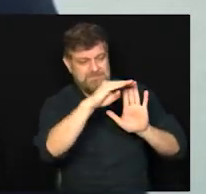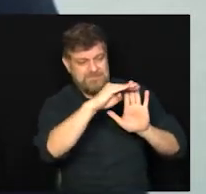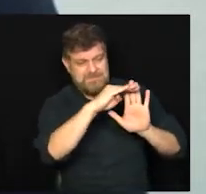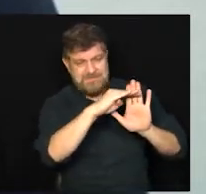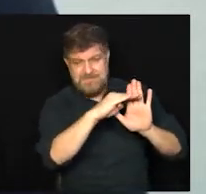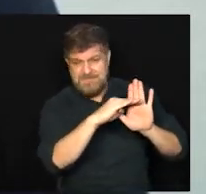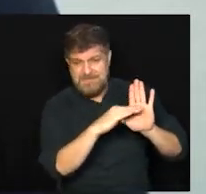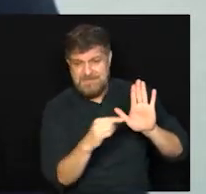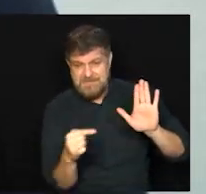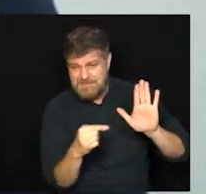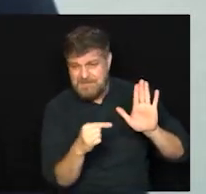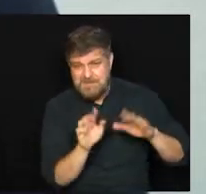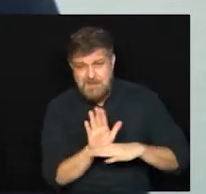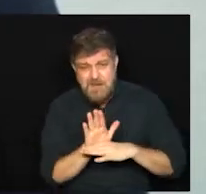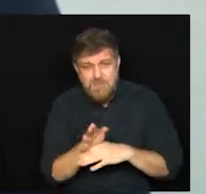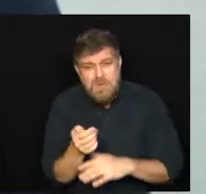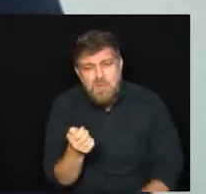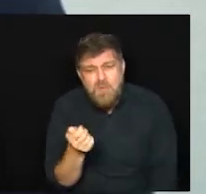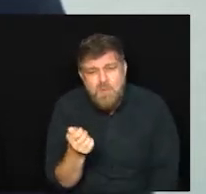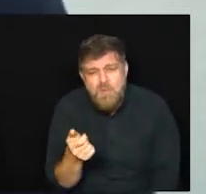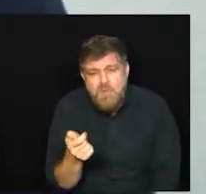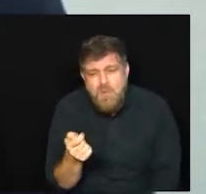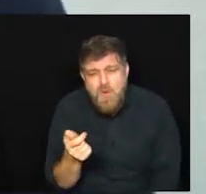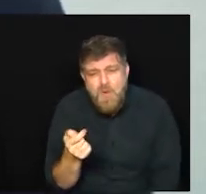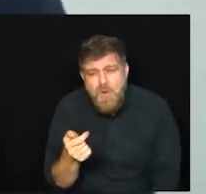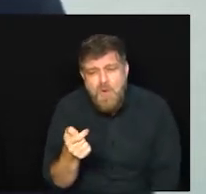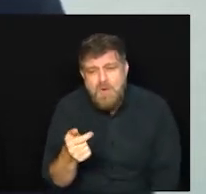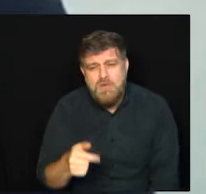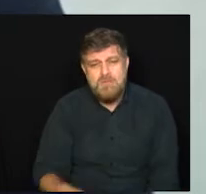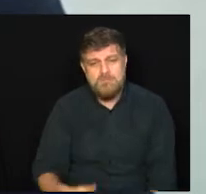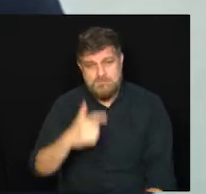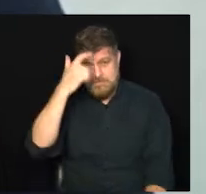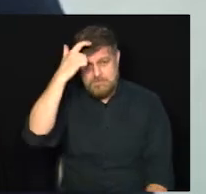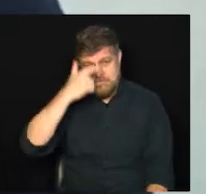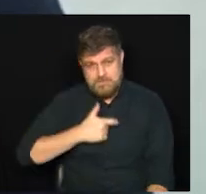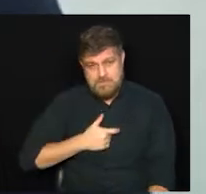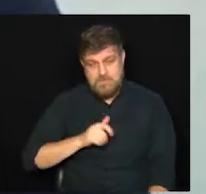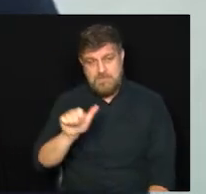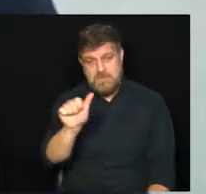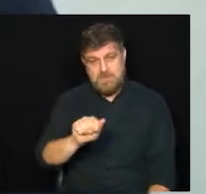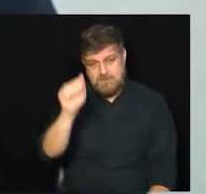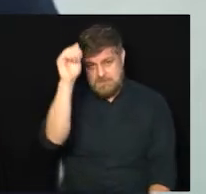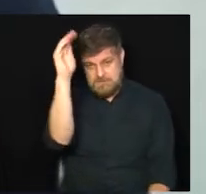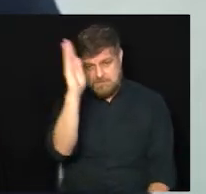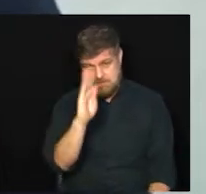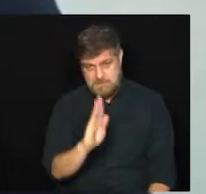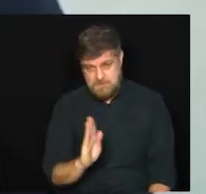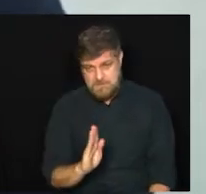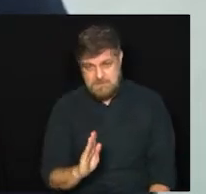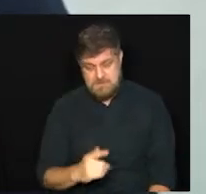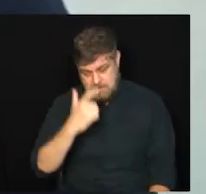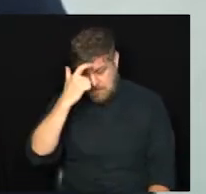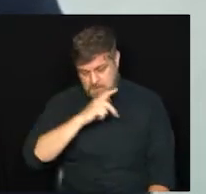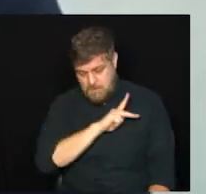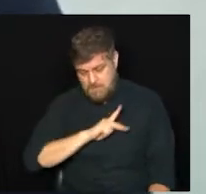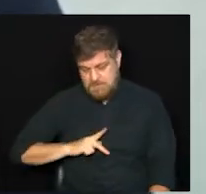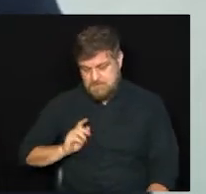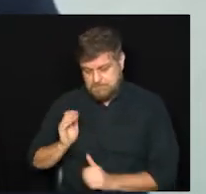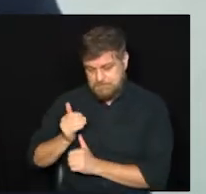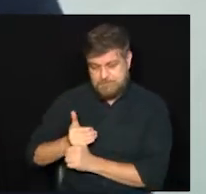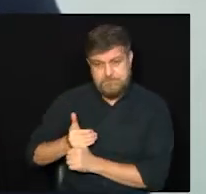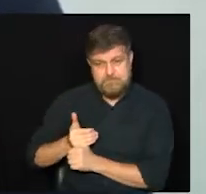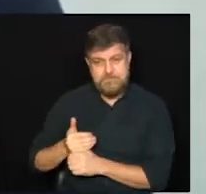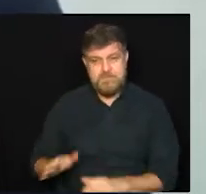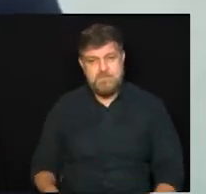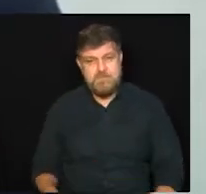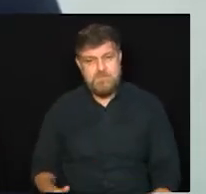impacto pequeno para a grande maioria. Eu estou na Associação Brasileira da Indústria de Hotéis como vice-presidente, estou no nosso Convention Bureau,